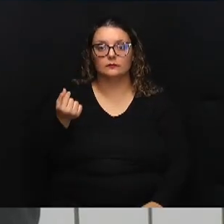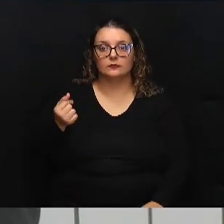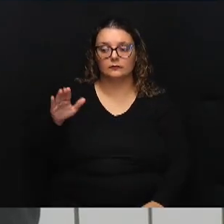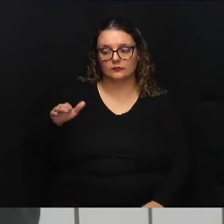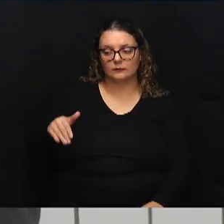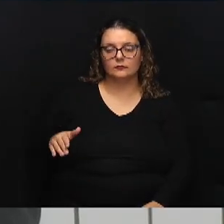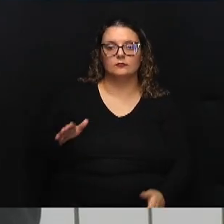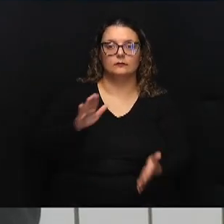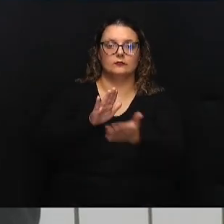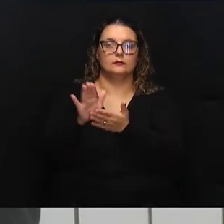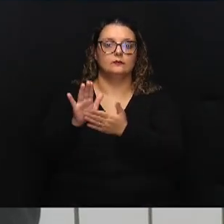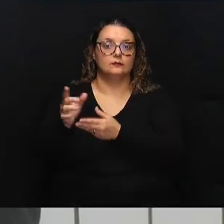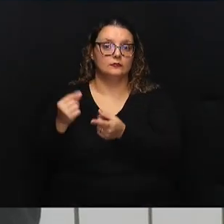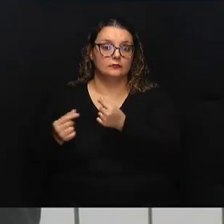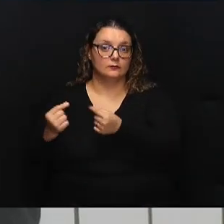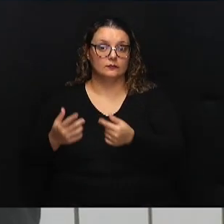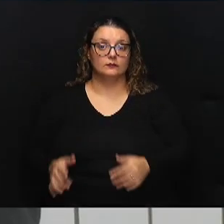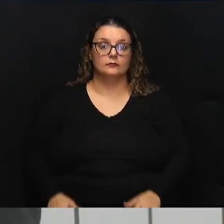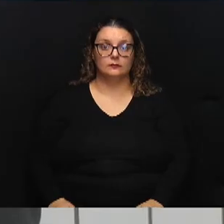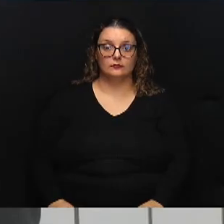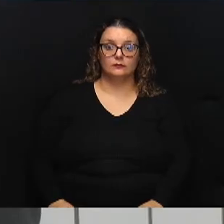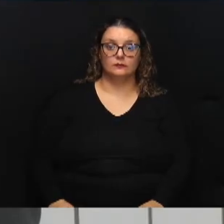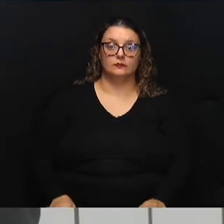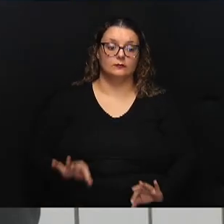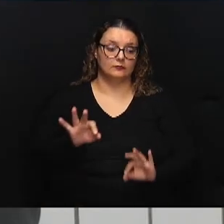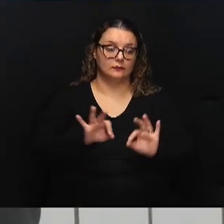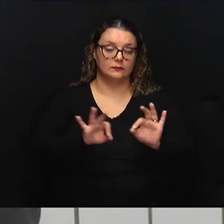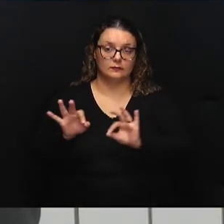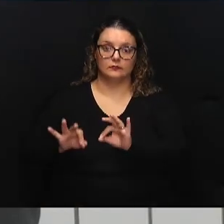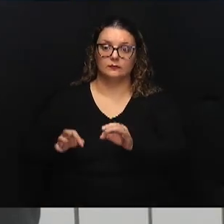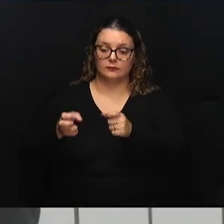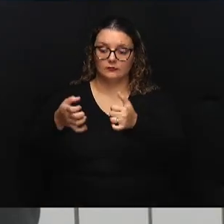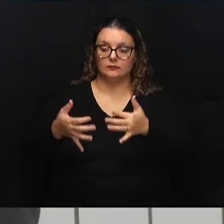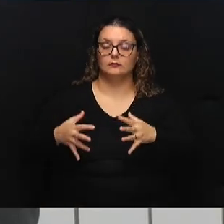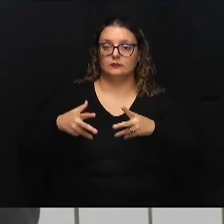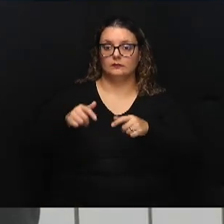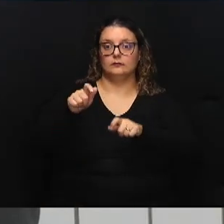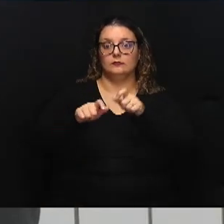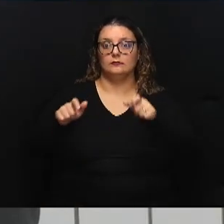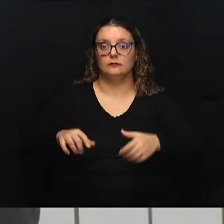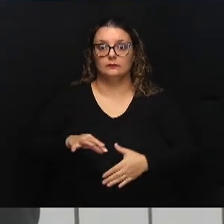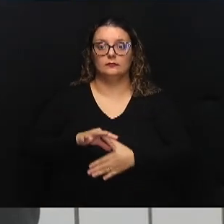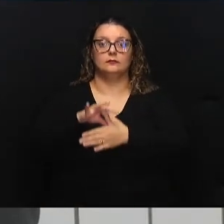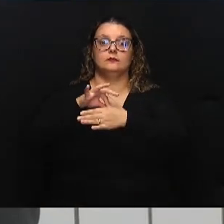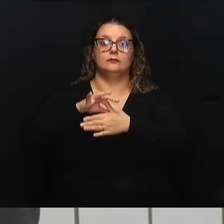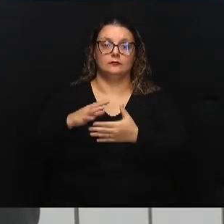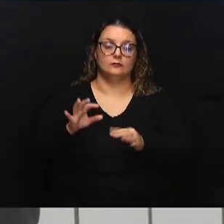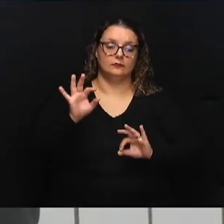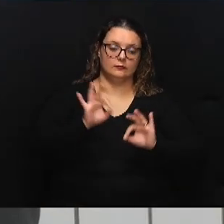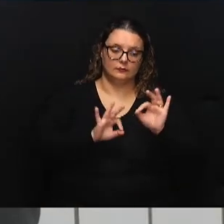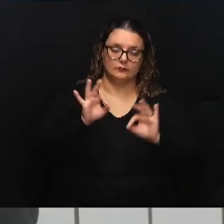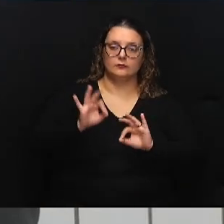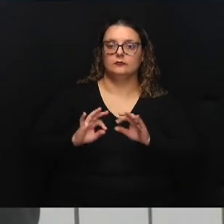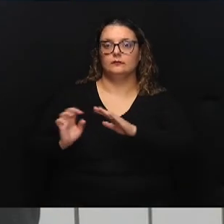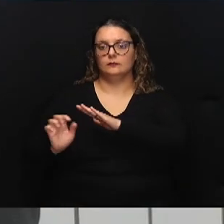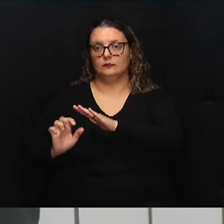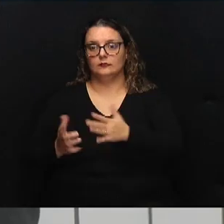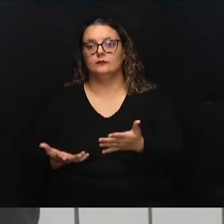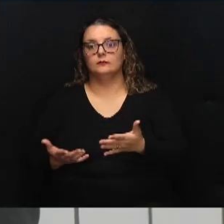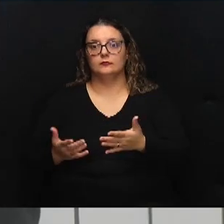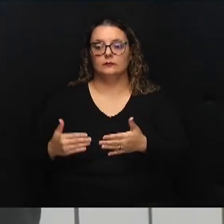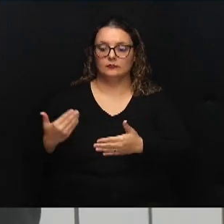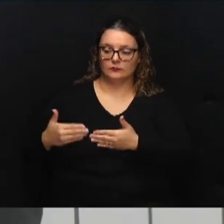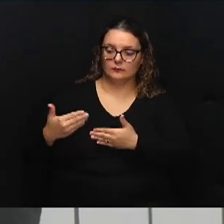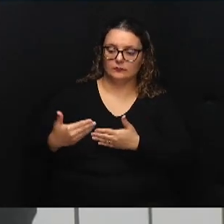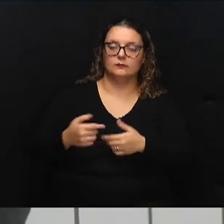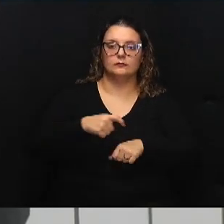gastar dinheiro com organizar e orientar todo o pessoal de liderança e preparar a empresa para essa próxima